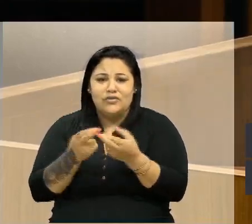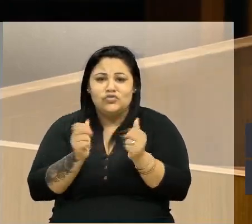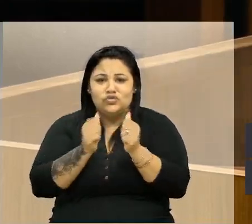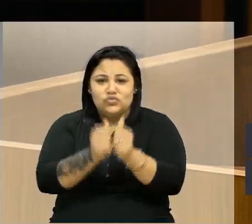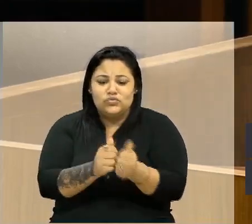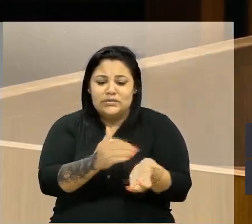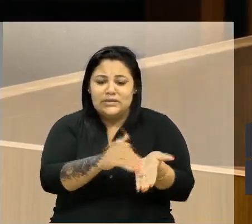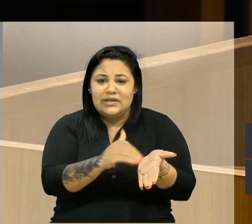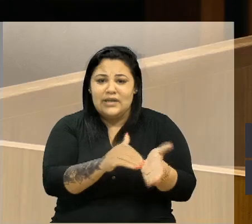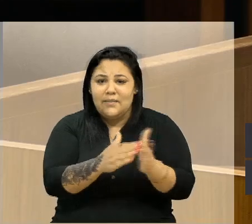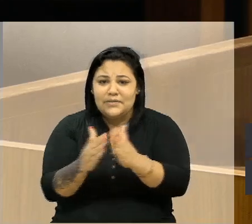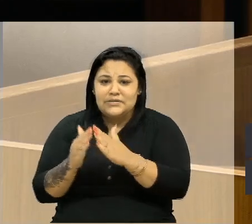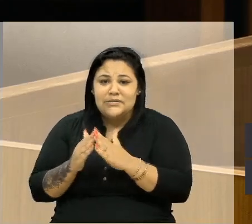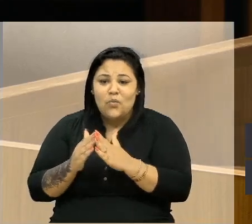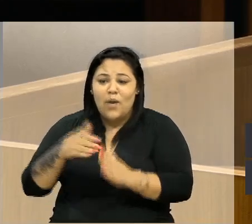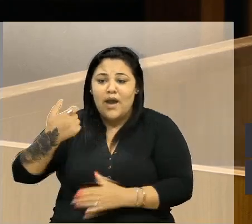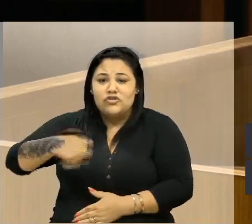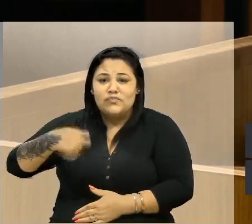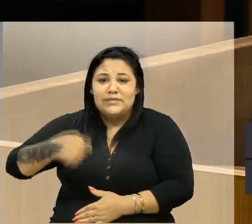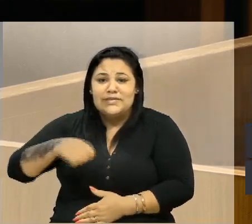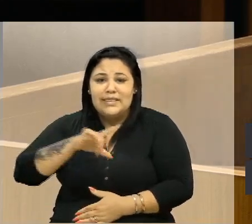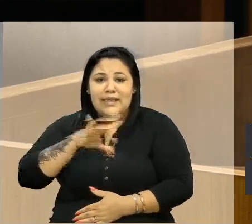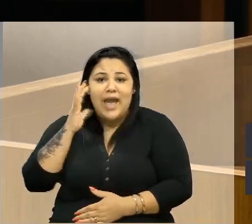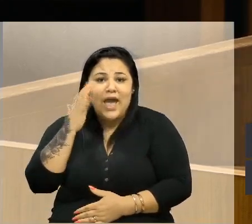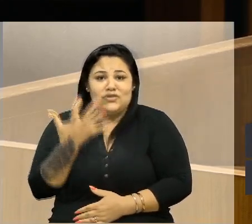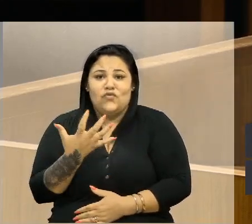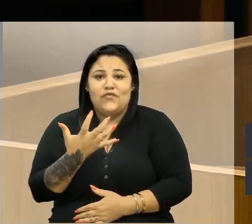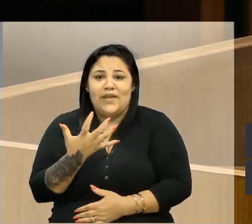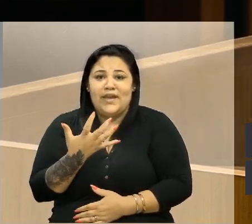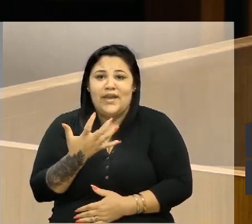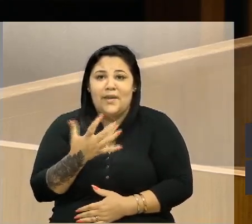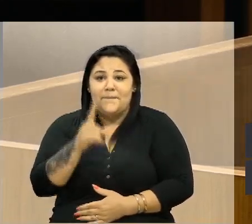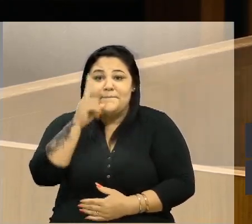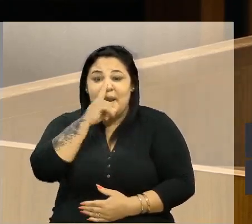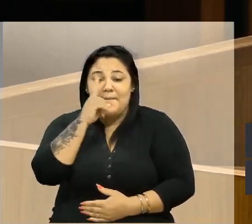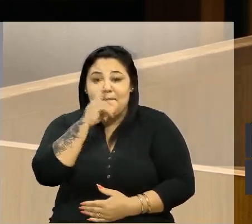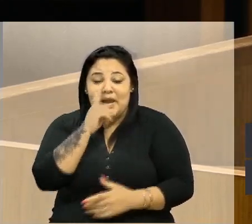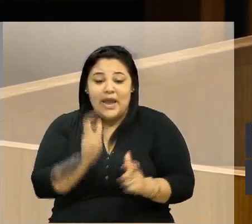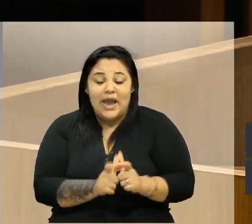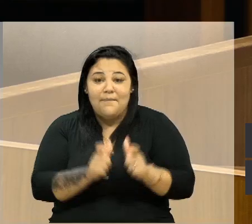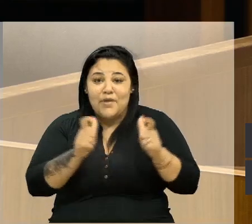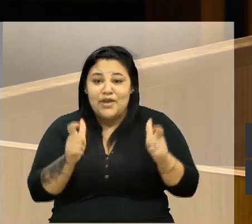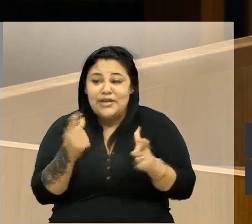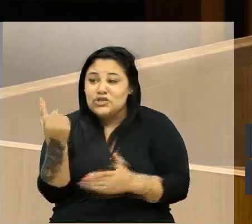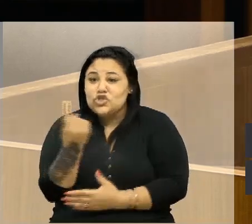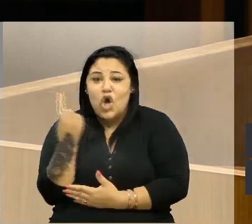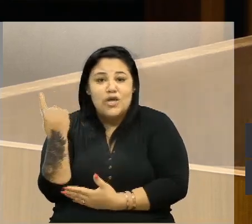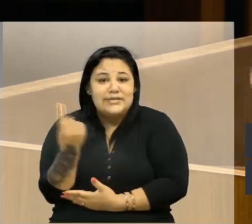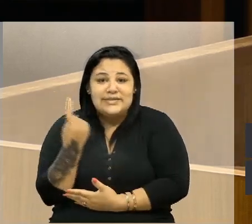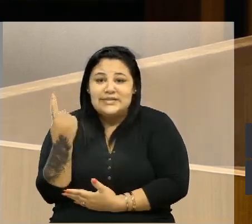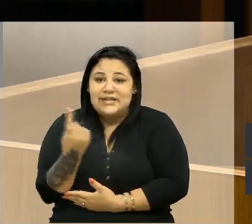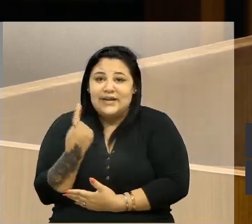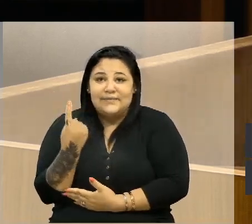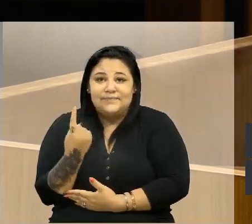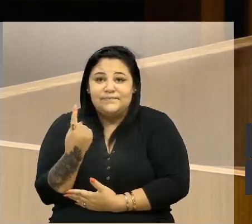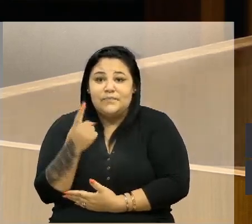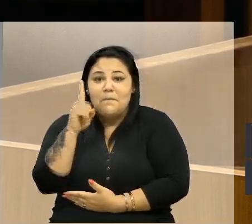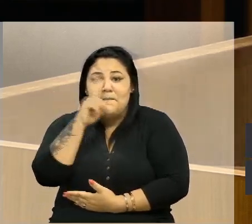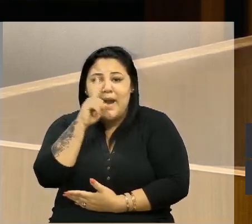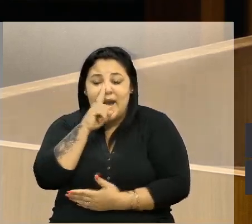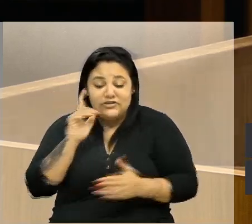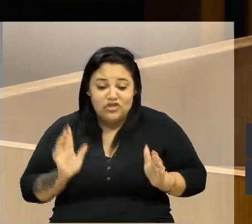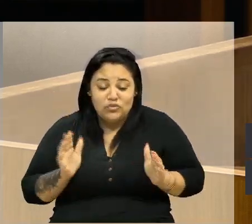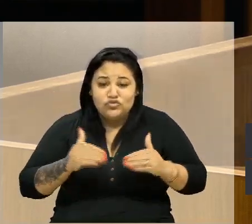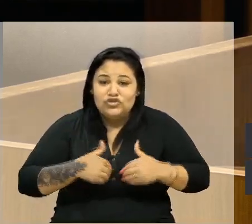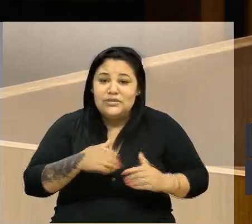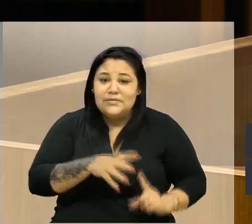Habitação. Precisamos uma solução para aquelas mães, que a maioria é mãe solo, que são mães de autistas